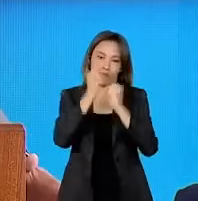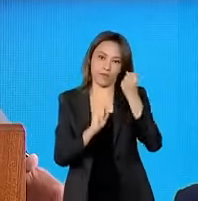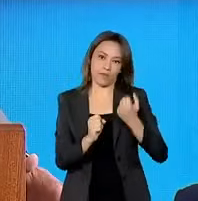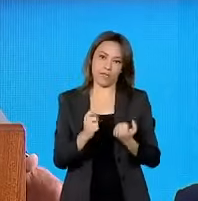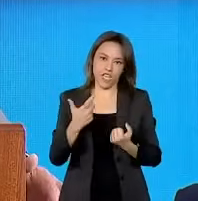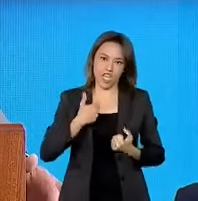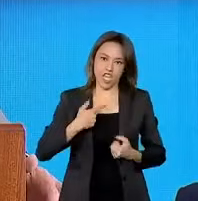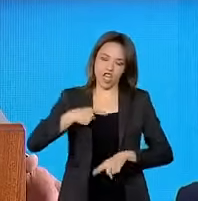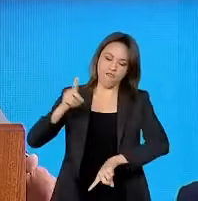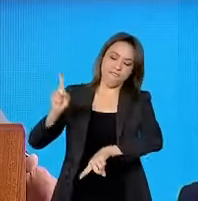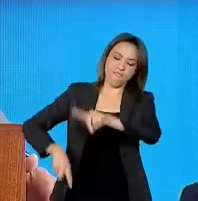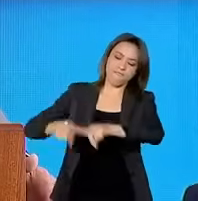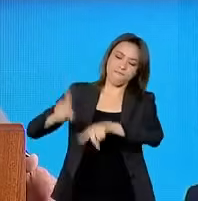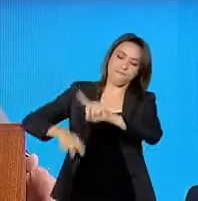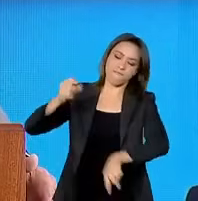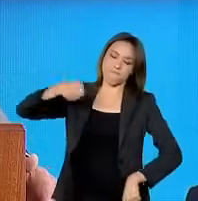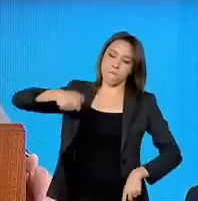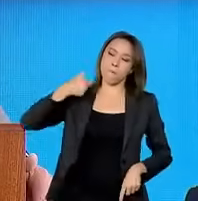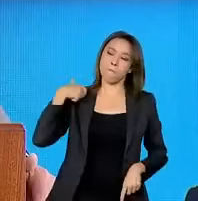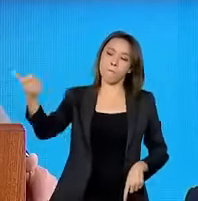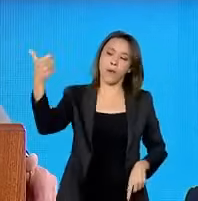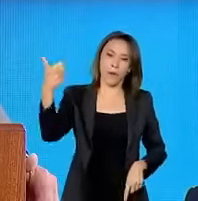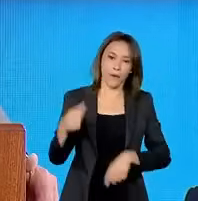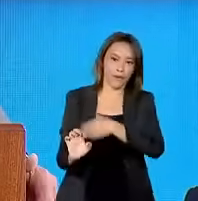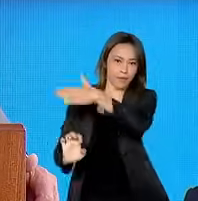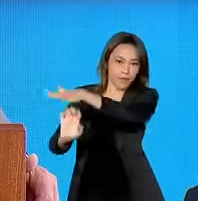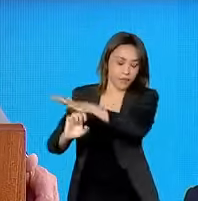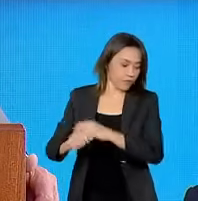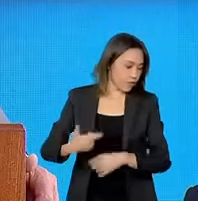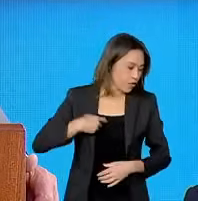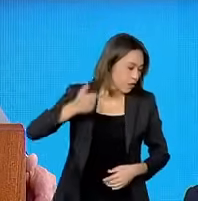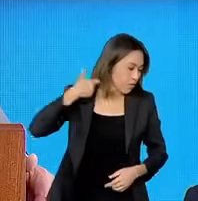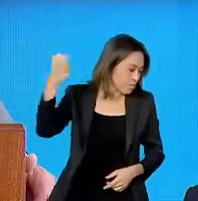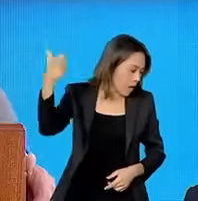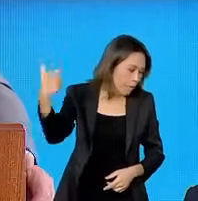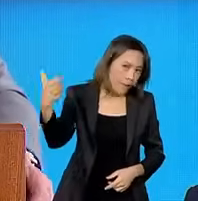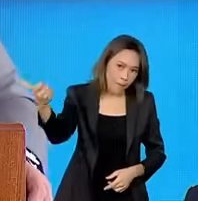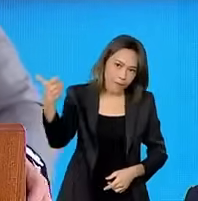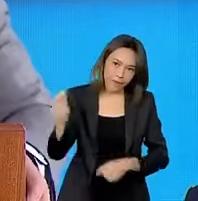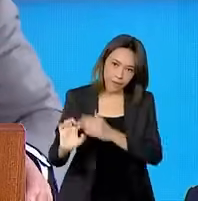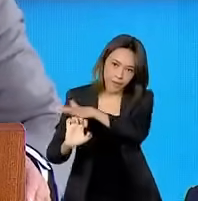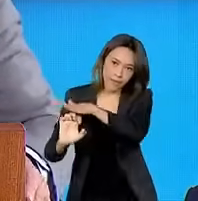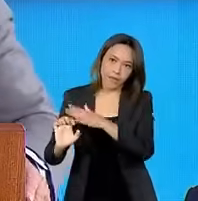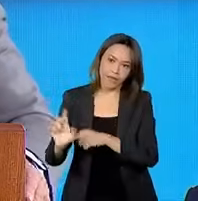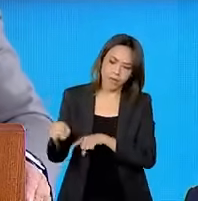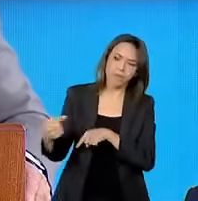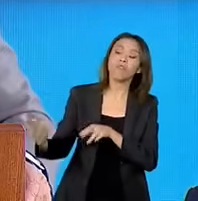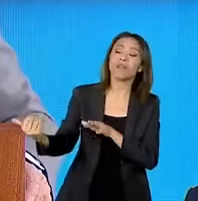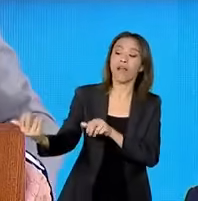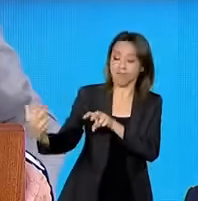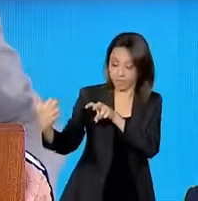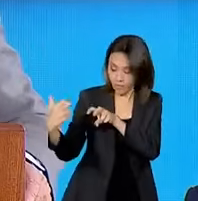Eu nasci xingando empresário e xingava muito. E depois sentava na